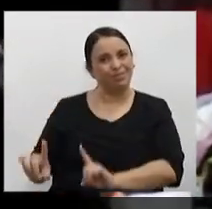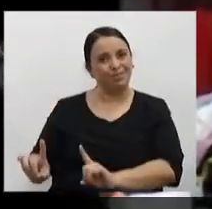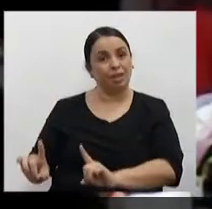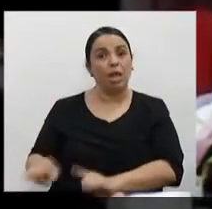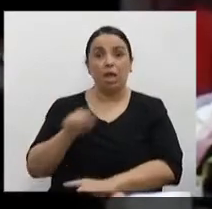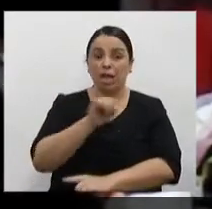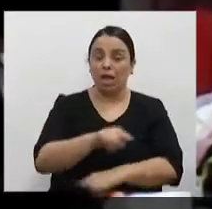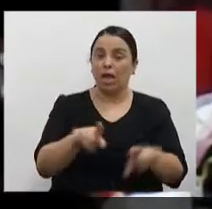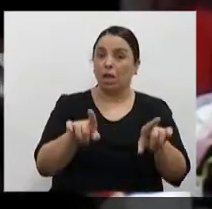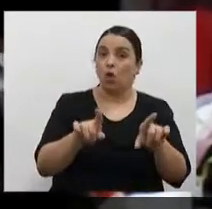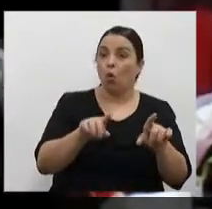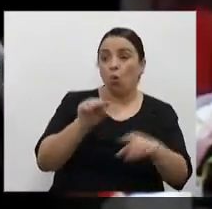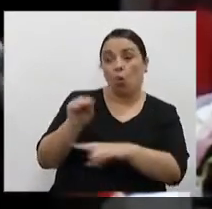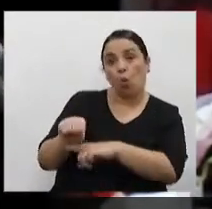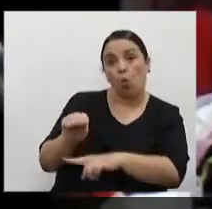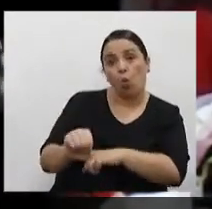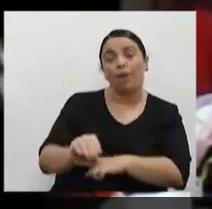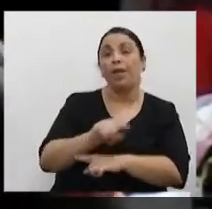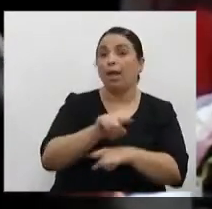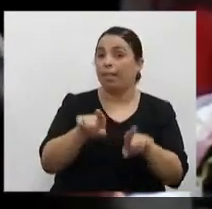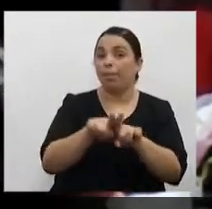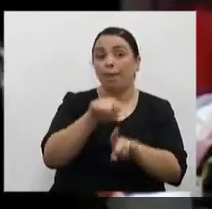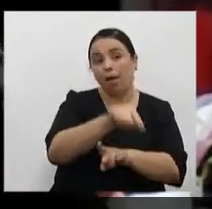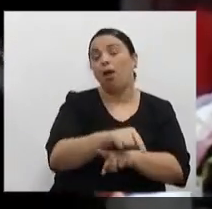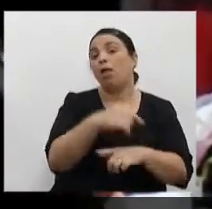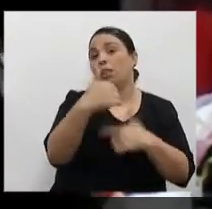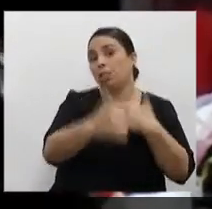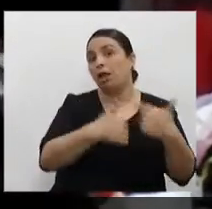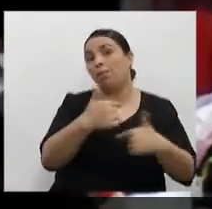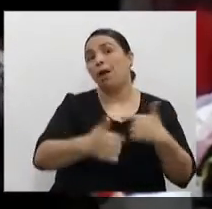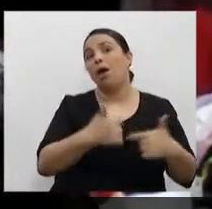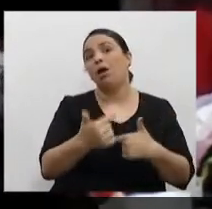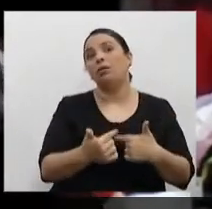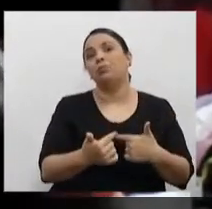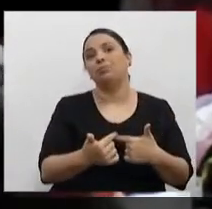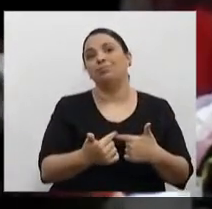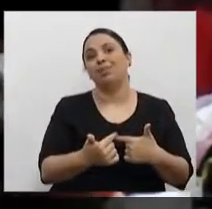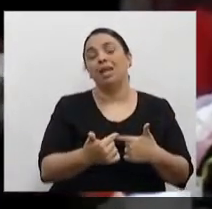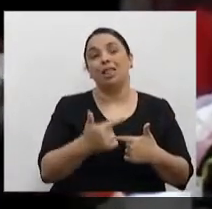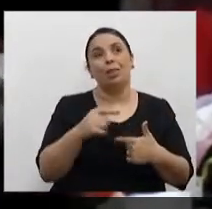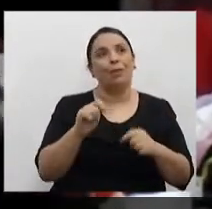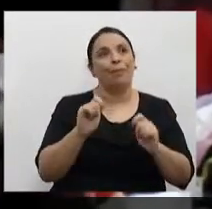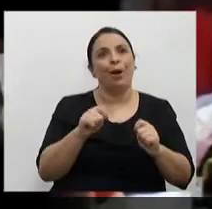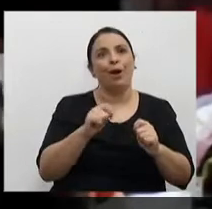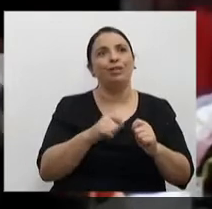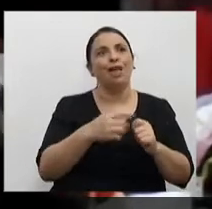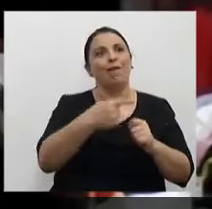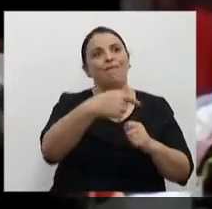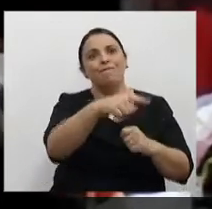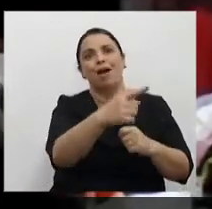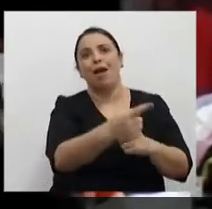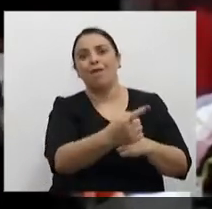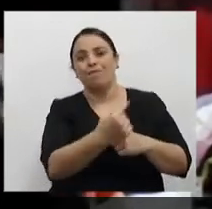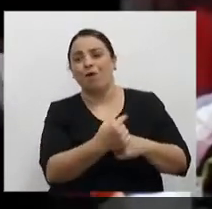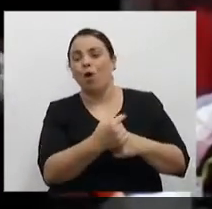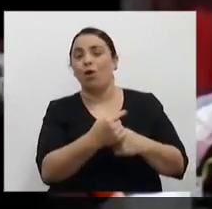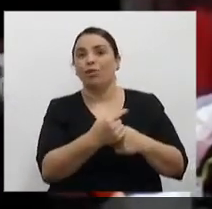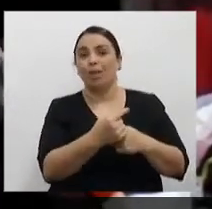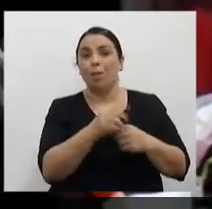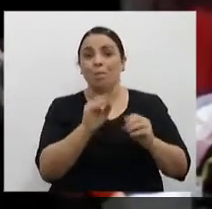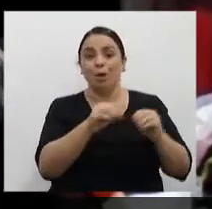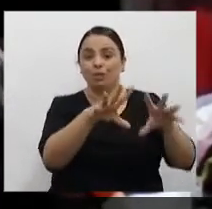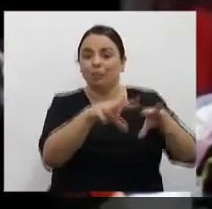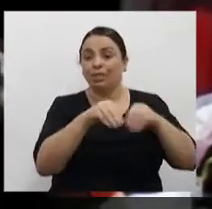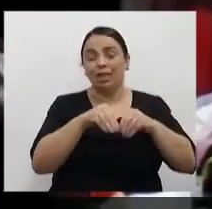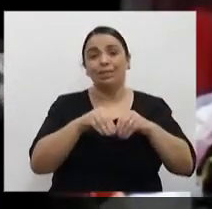com deficiência, ela também trabalha, né? Então, ela está trazendo para dentro de casa,